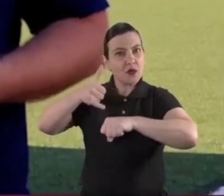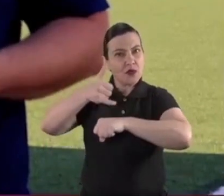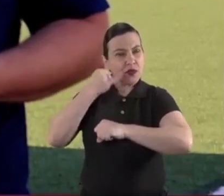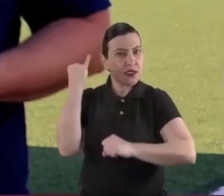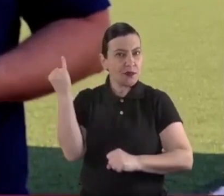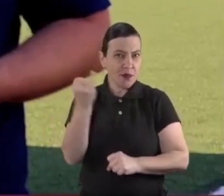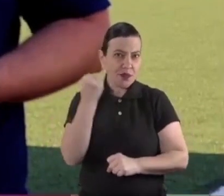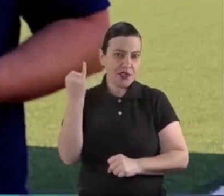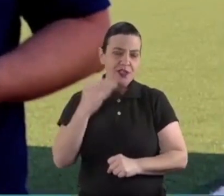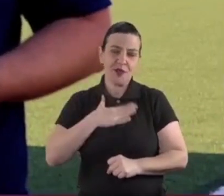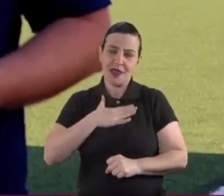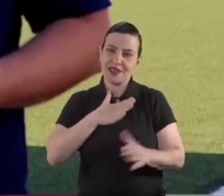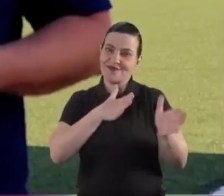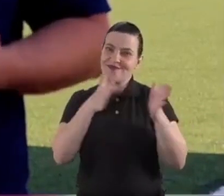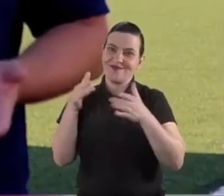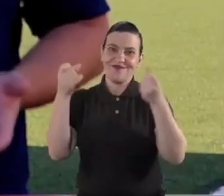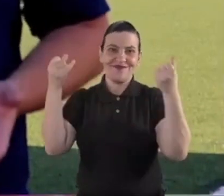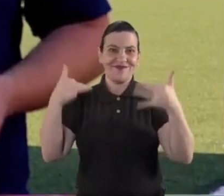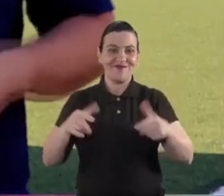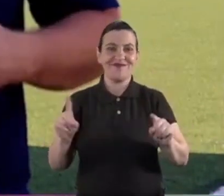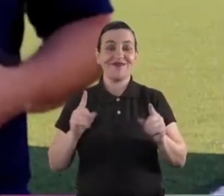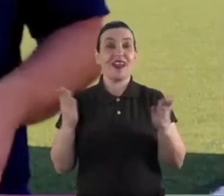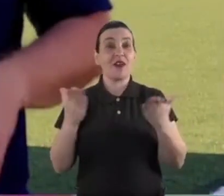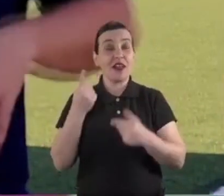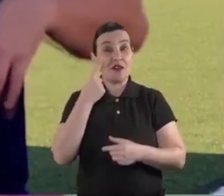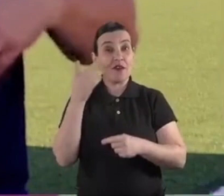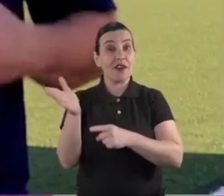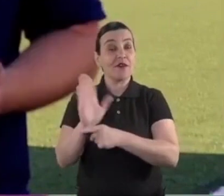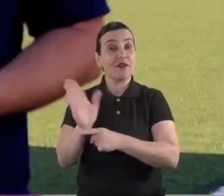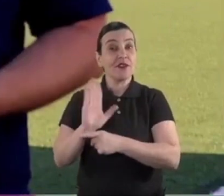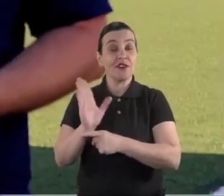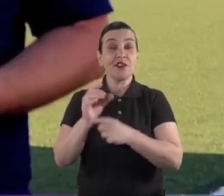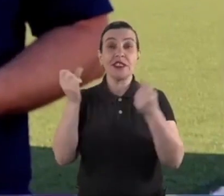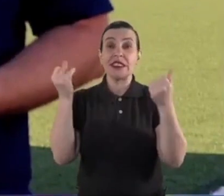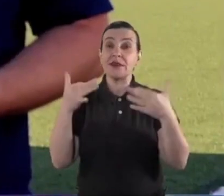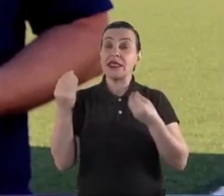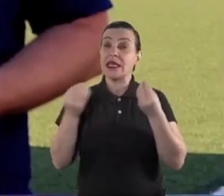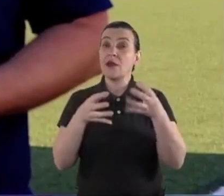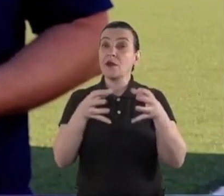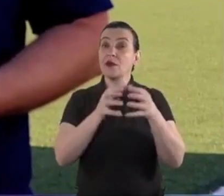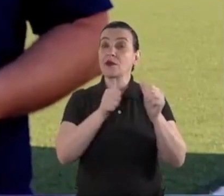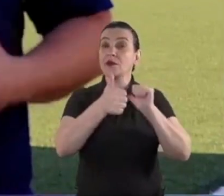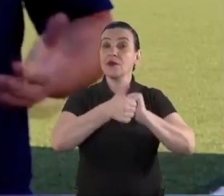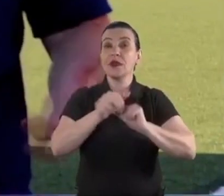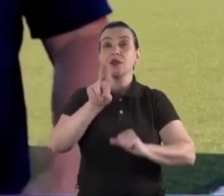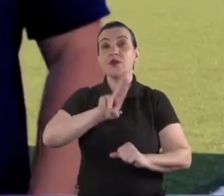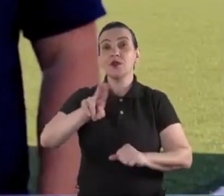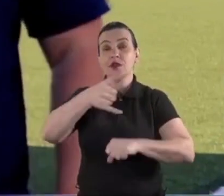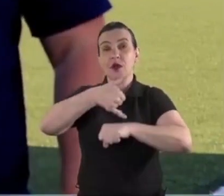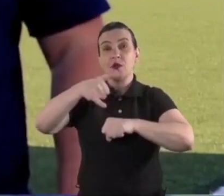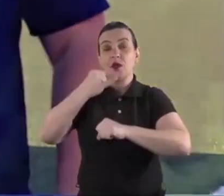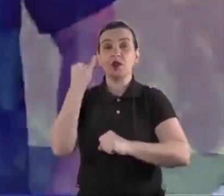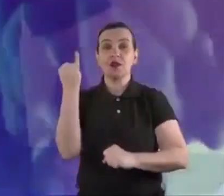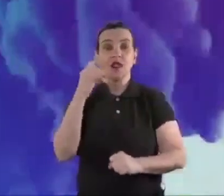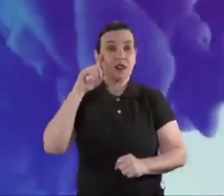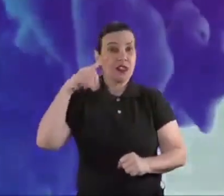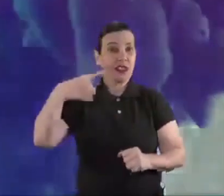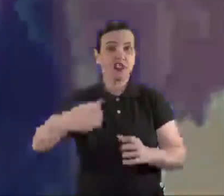essa parte não sou eu que vou falar. Vamos ver agora um vídeo que mostra como os atletas usam os óleos essenciais no seu dia a